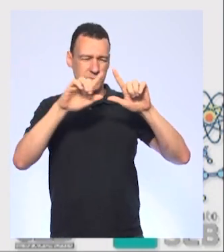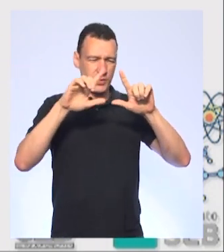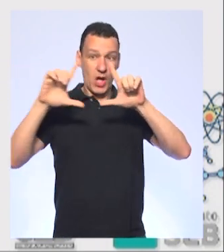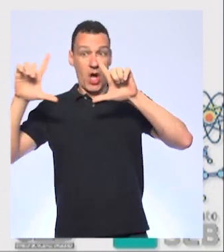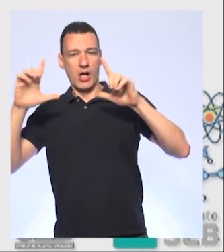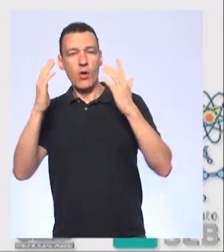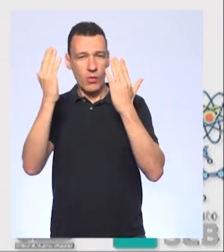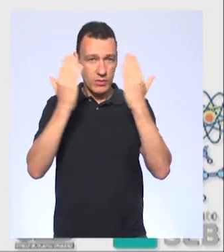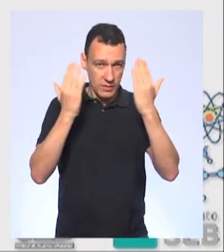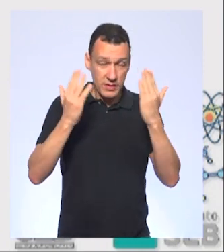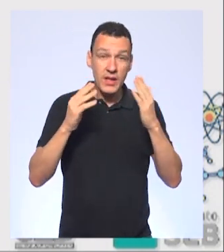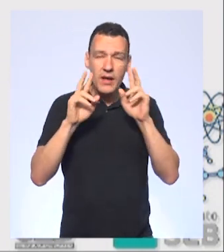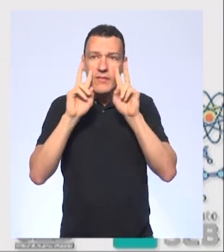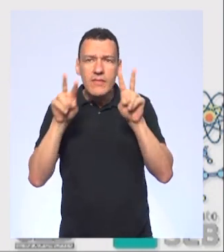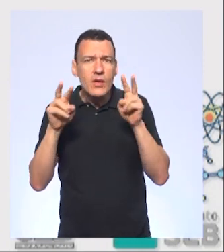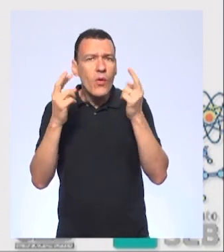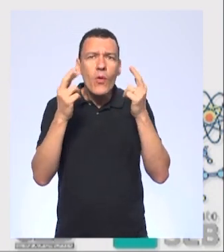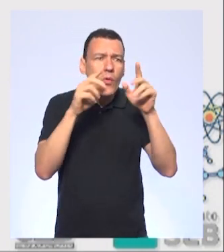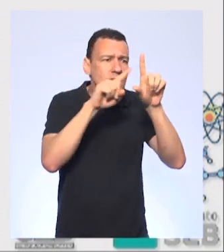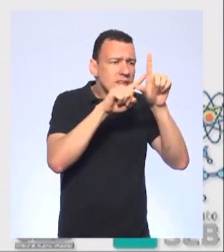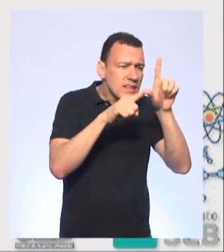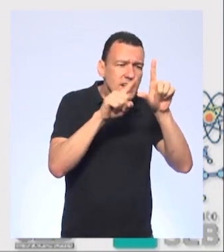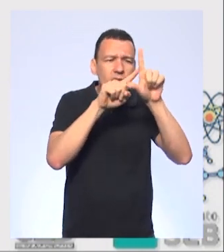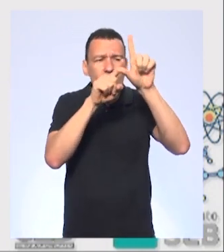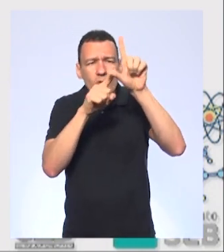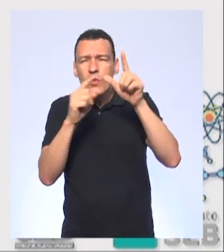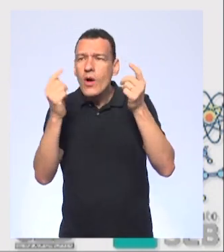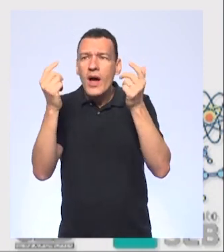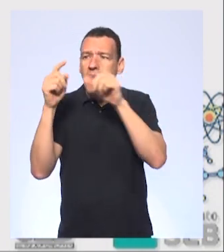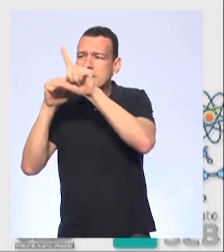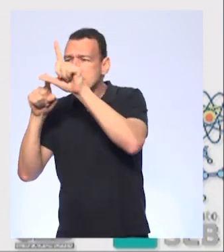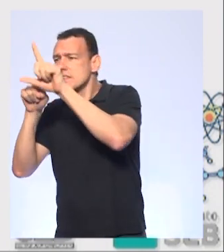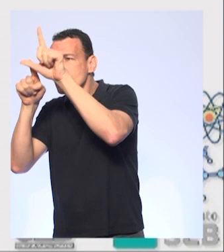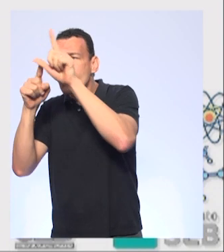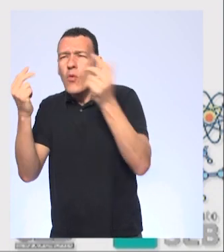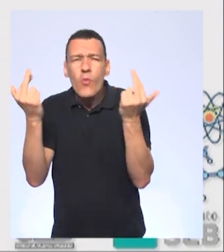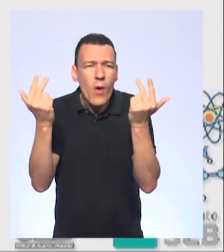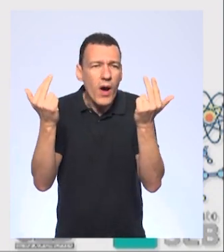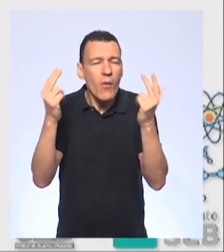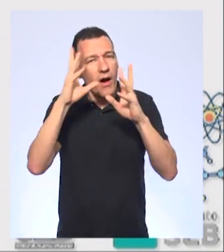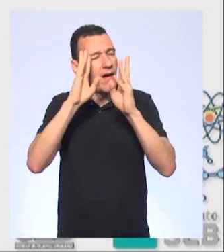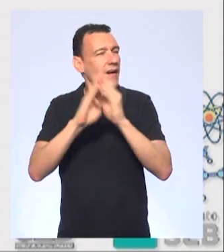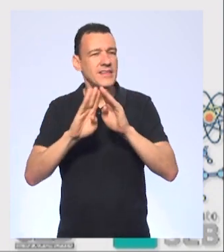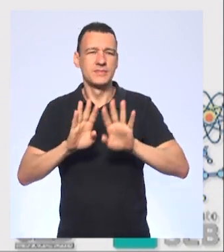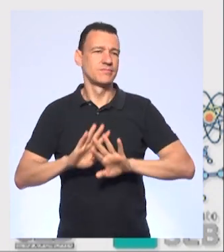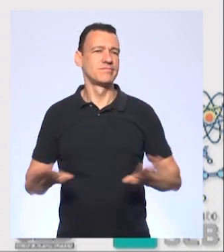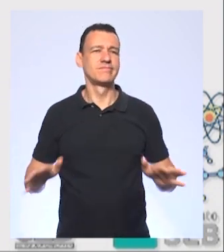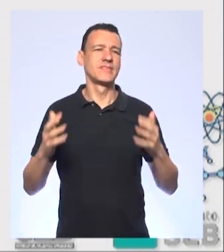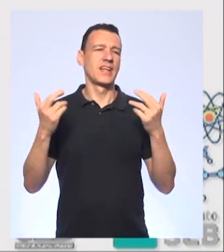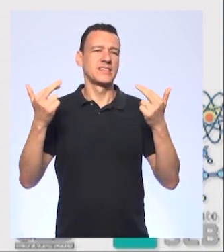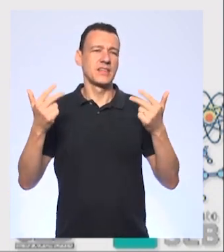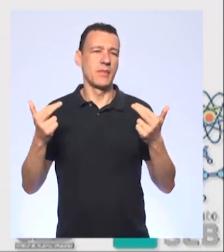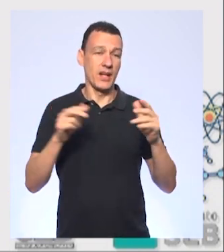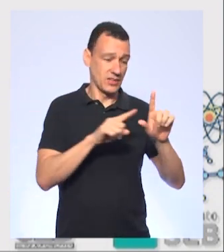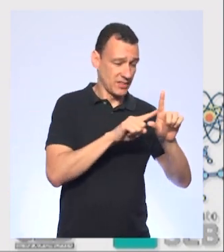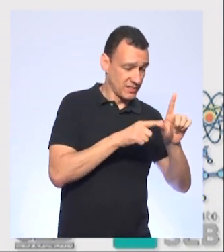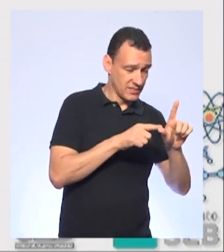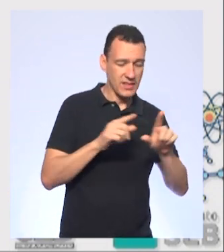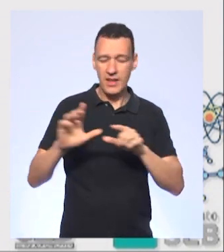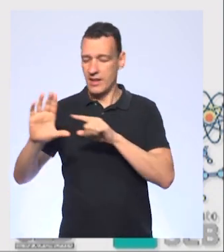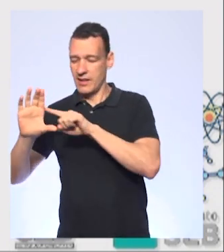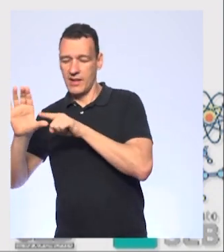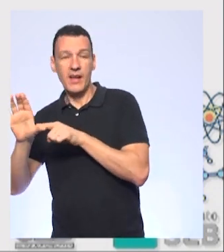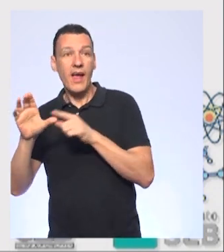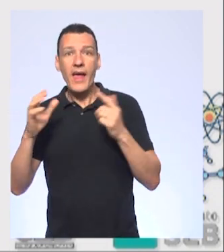triângulos. Percebeu que eles têm 2 ângulos em comum. Eu já posso falar que eles são semelhantes. Ângulos